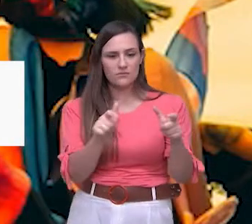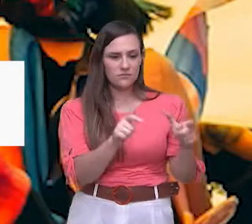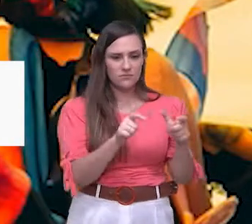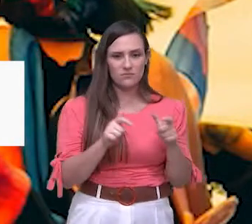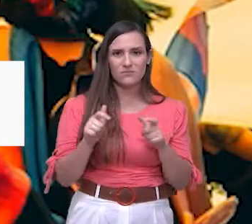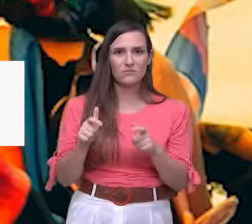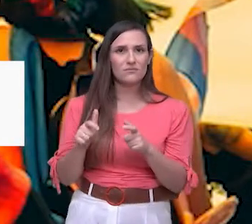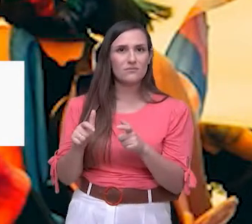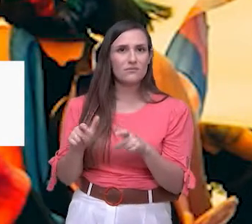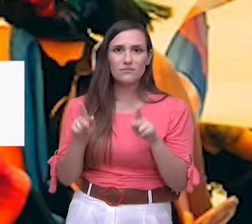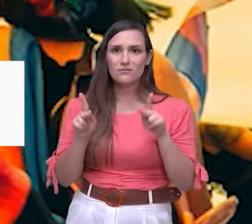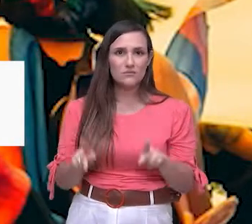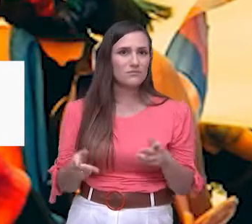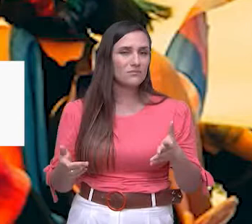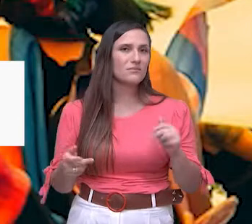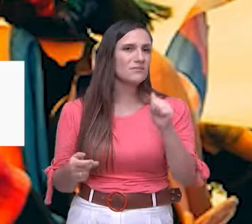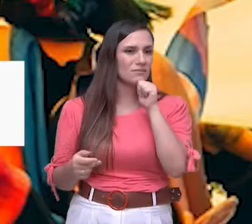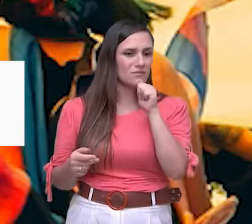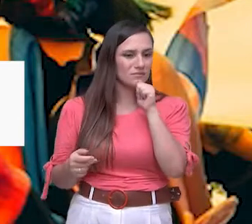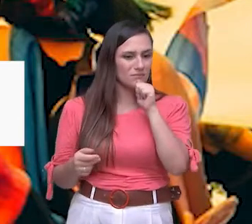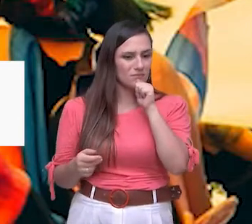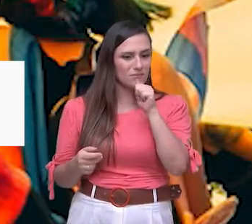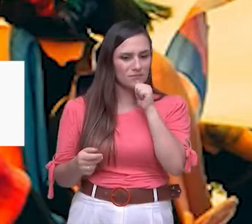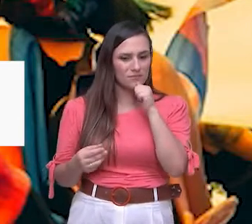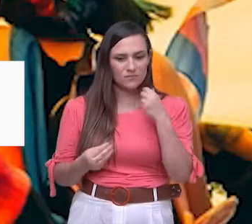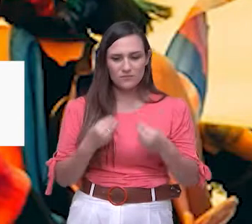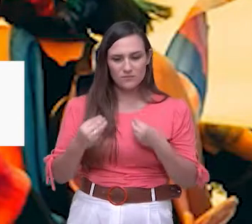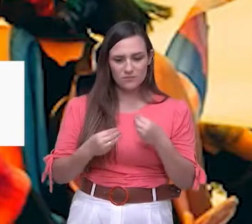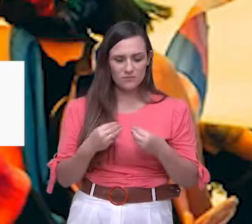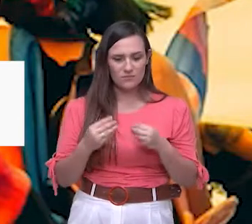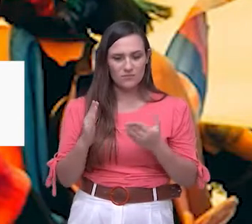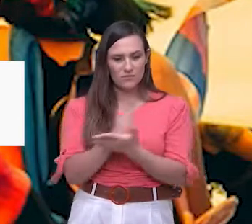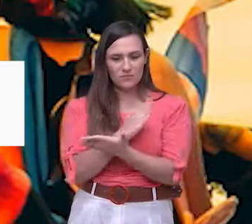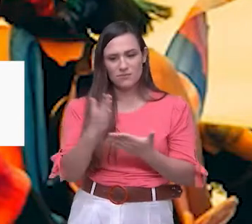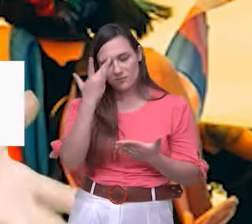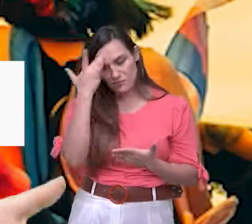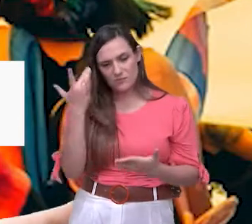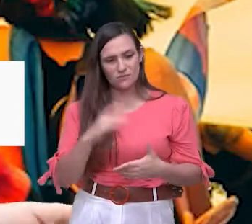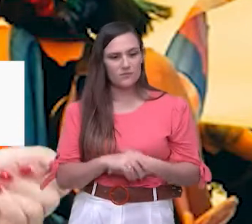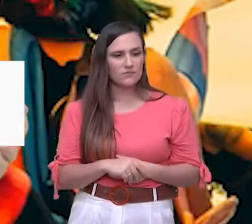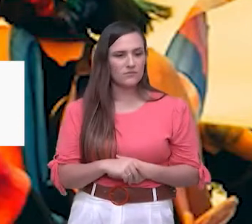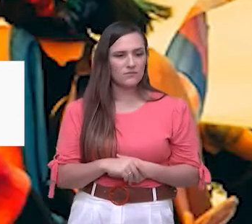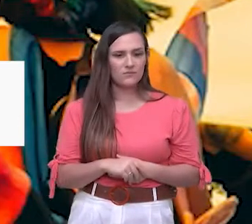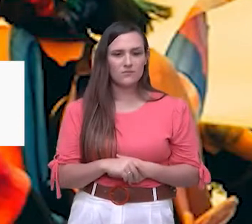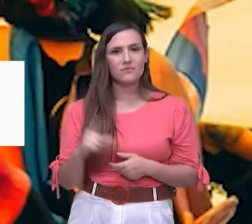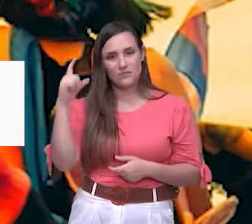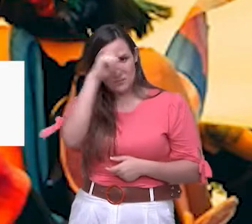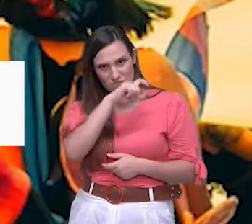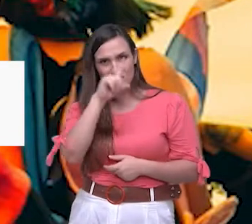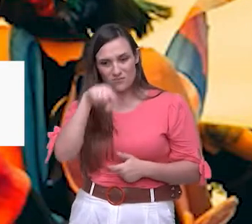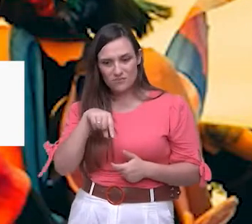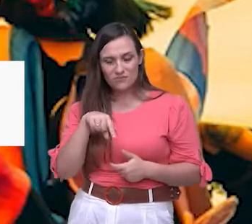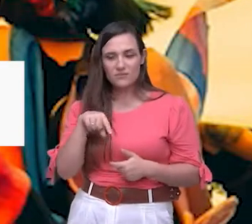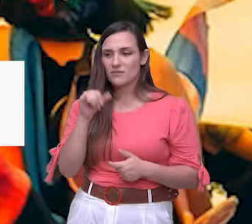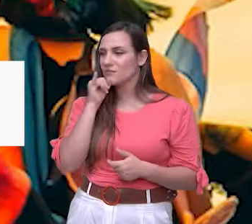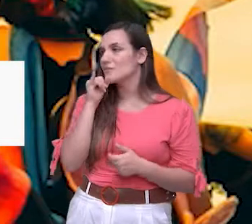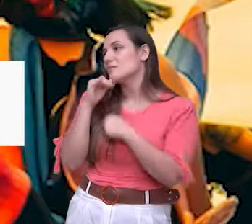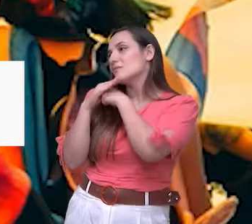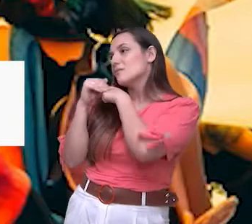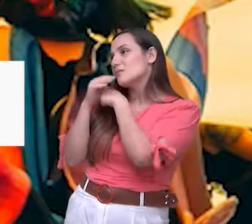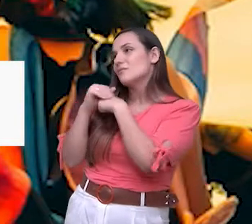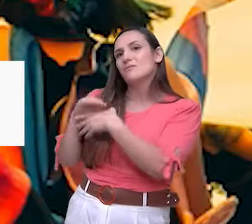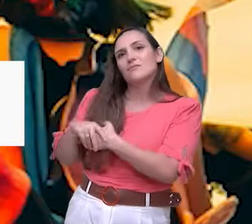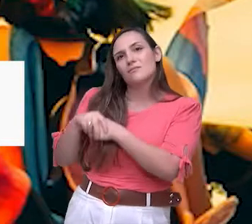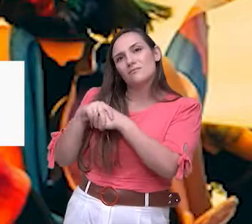espaços públicos ainda ó demonstração de afeto ou de andar de mão dada né